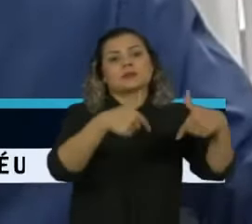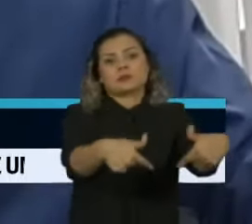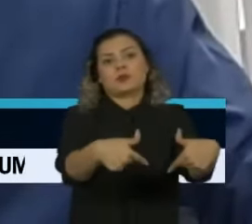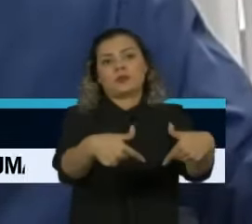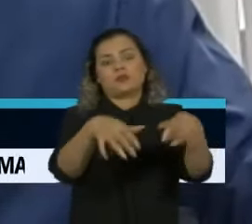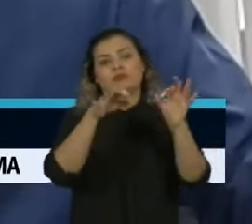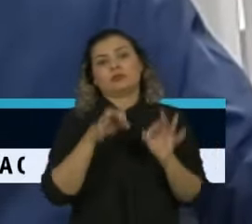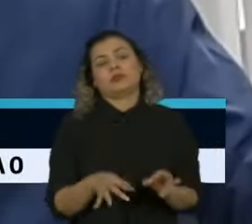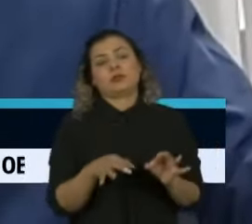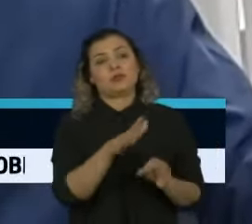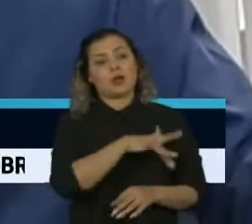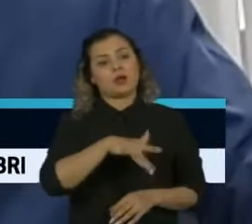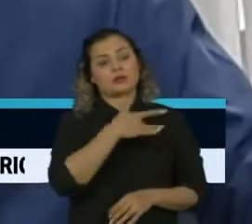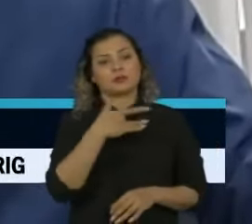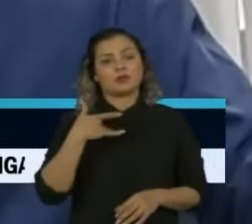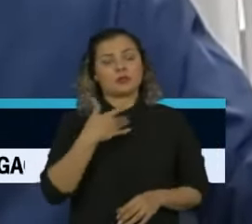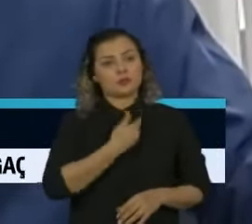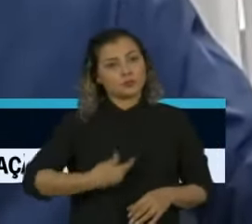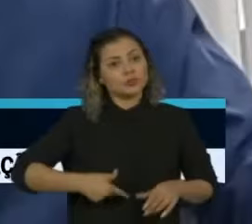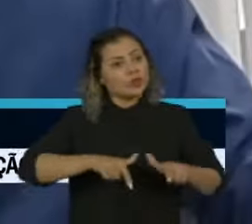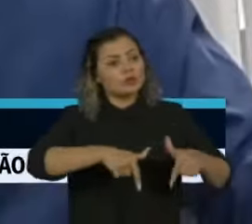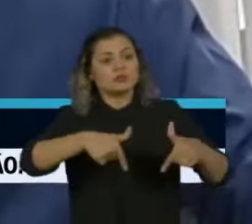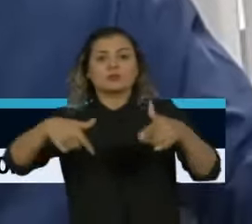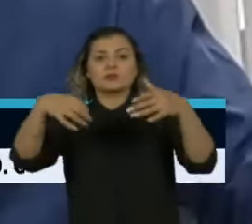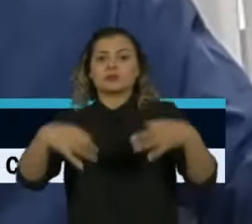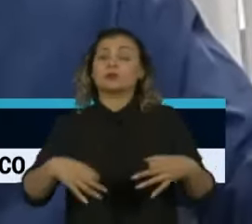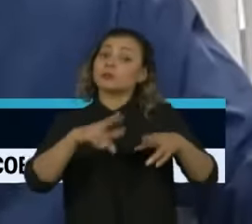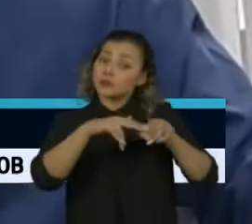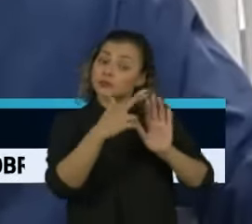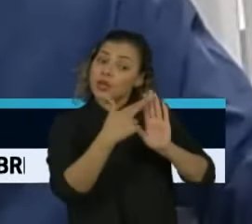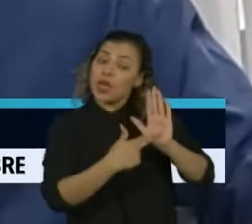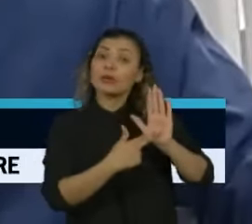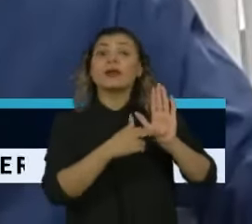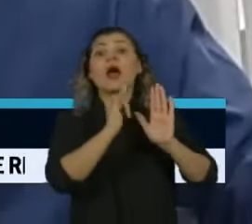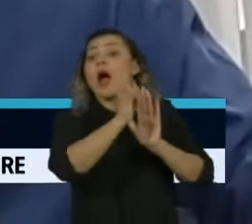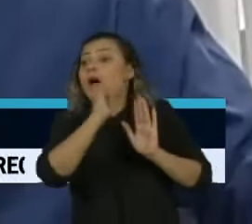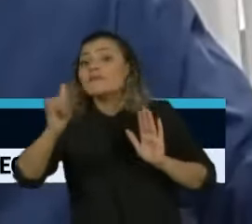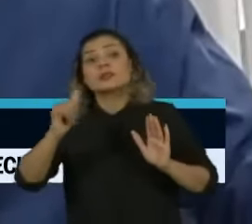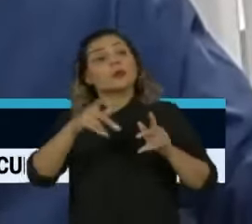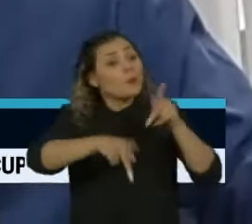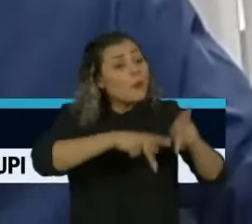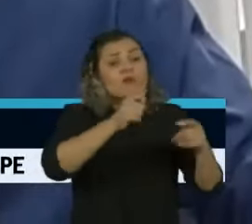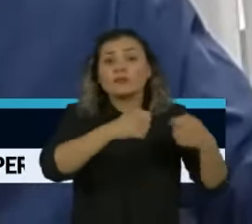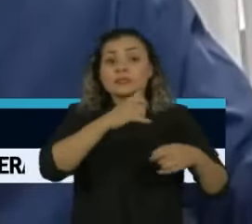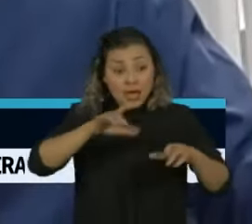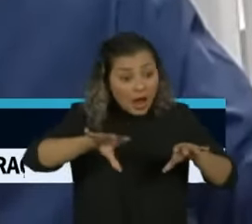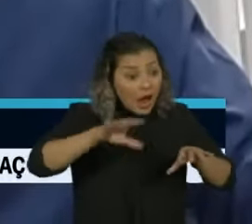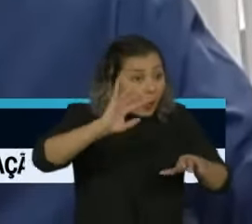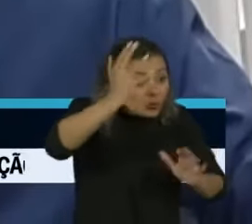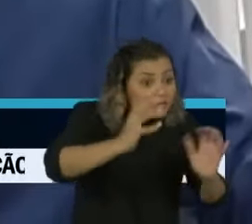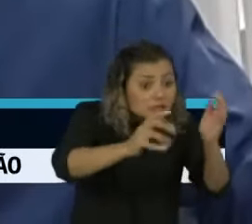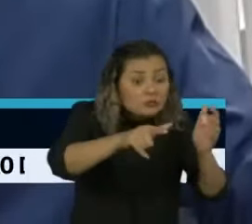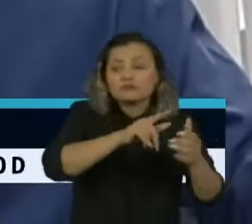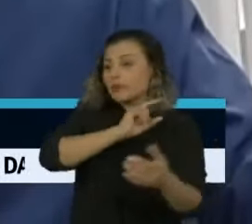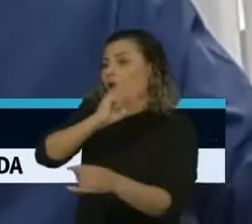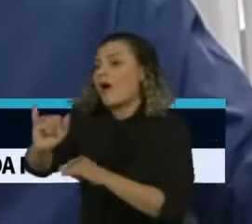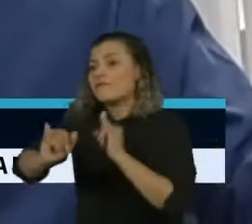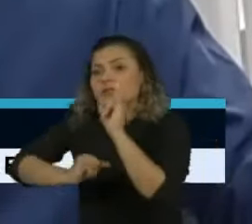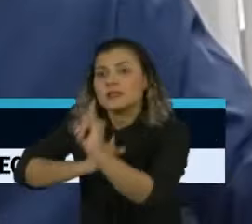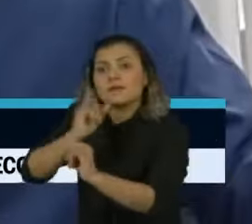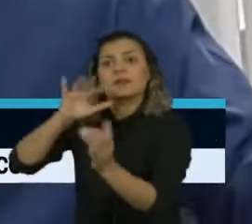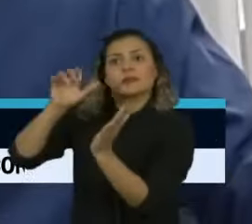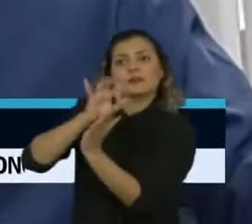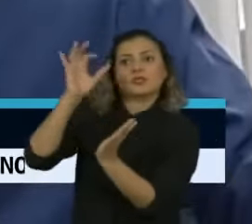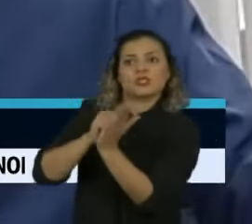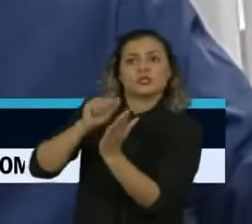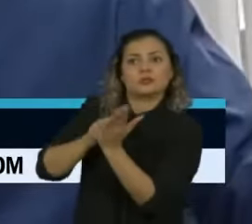as medidas de saúde pública cabíveis. Então, essas medidas só se tornam efetivas quando a gente, vamos dizer, tem